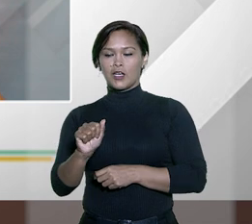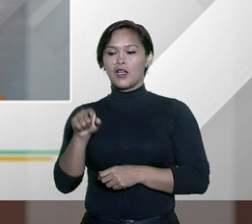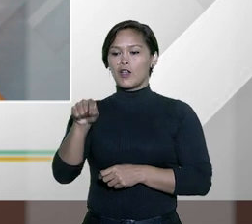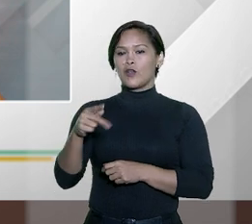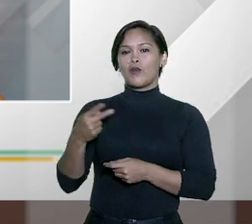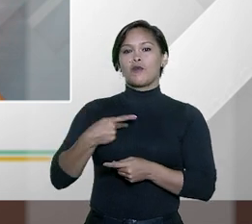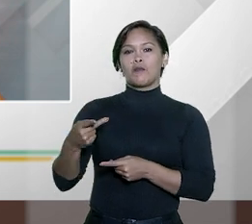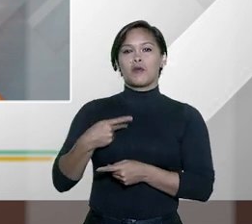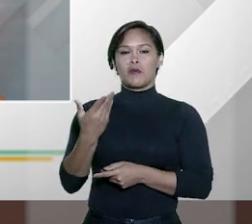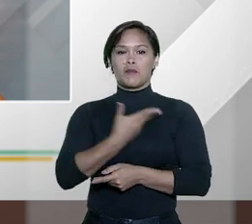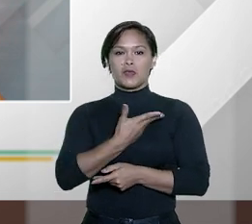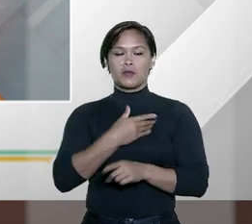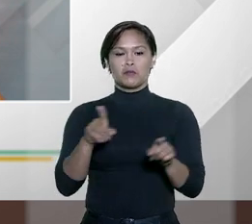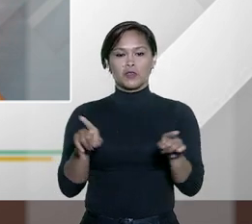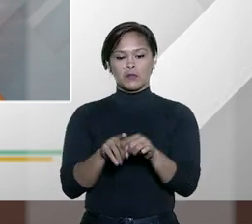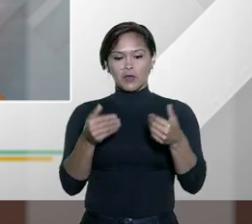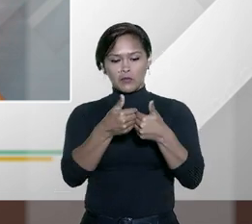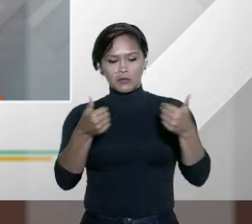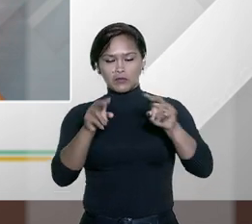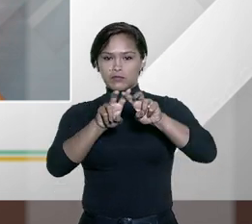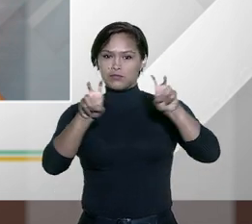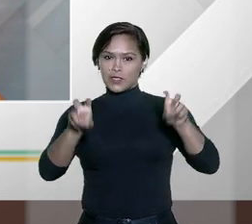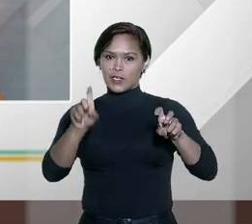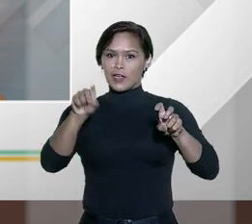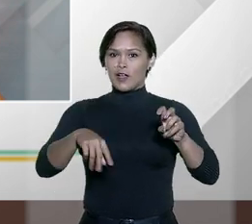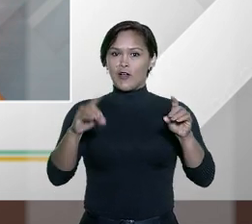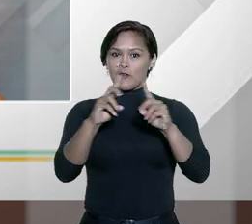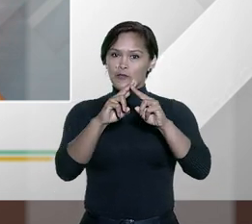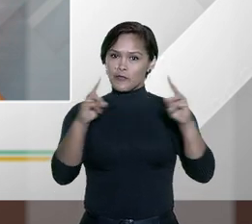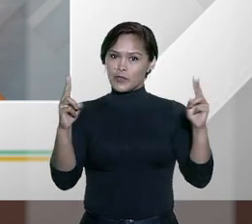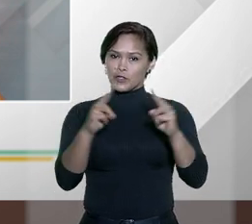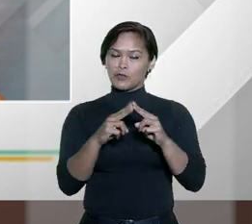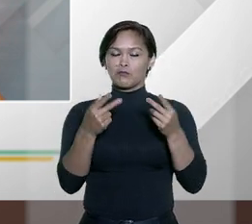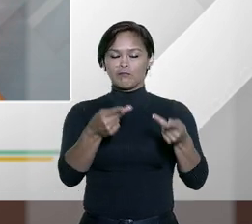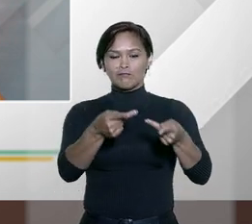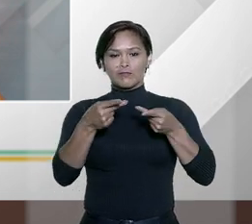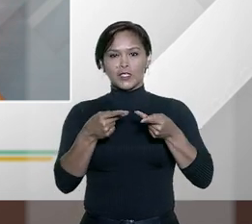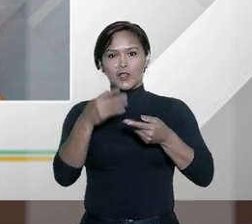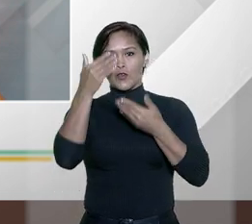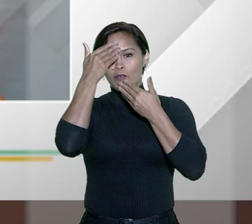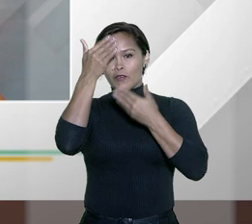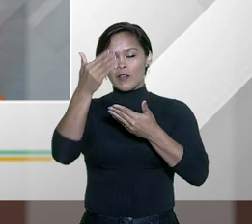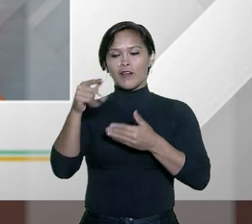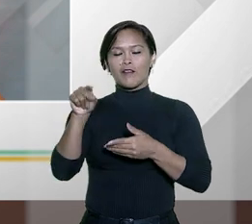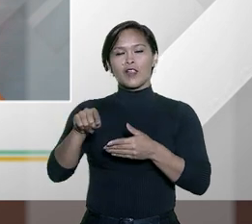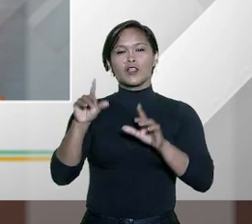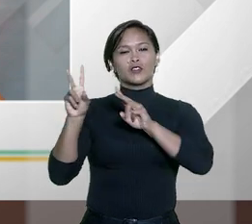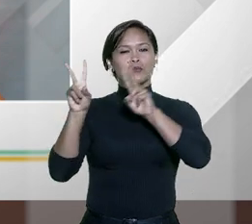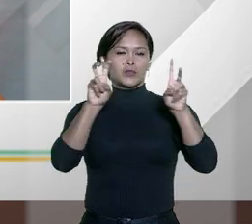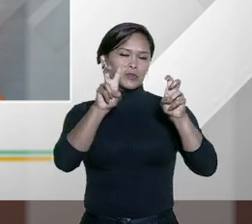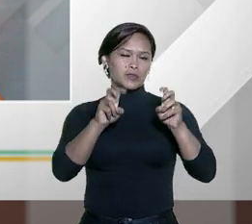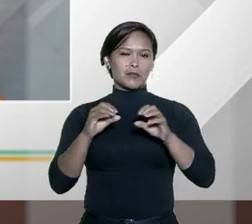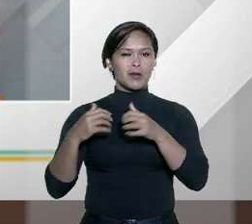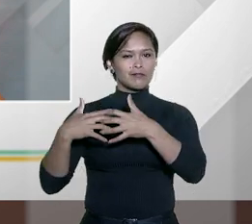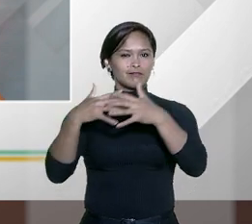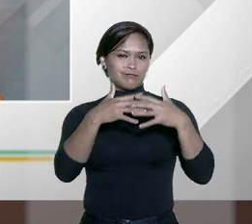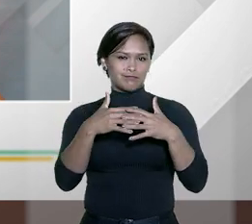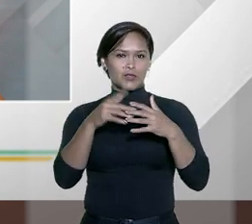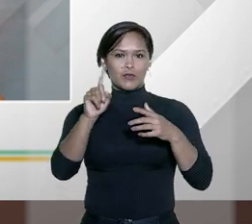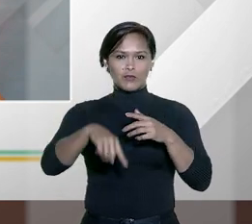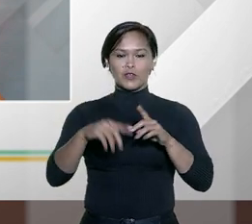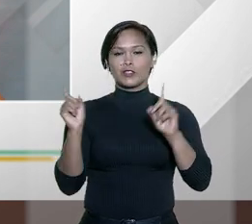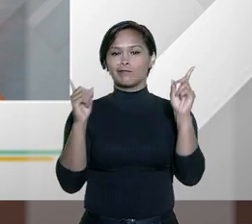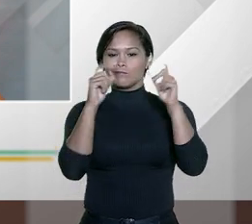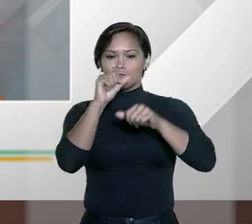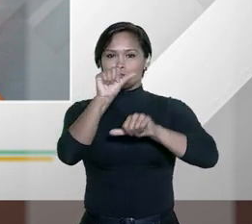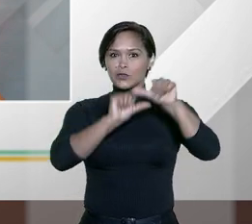doutor Antônio Antunes, enfim, com quem vou dividir a bancada virtual. E agradeço o convite para estar aqui falando sobre precatório, um tema tão complexo, enfim,